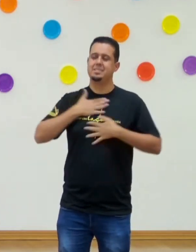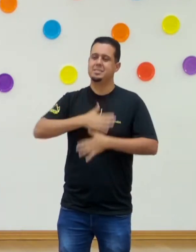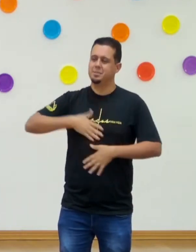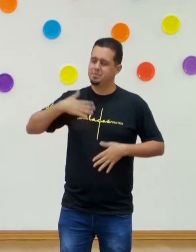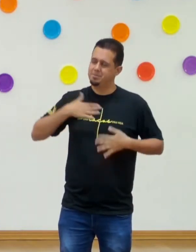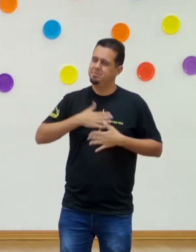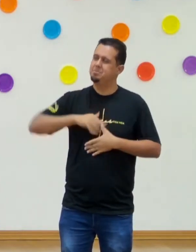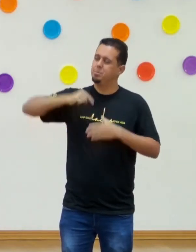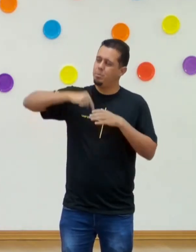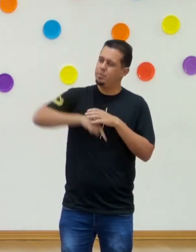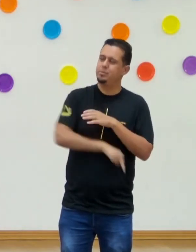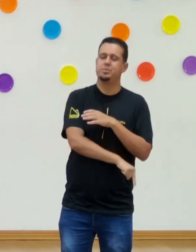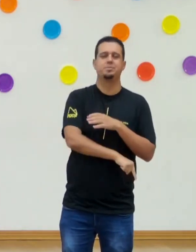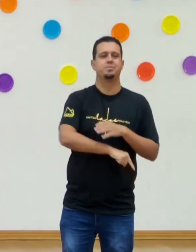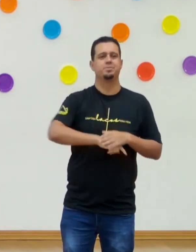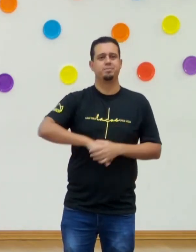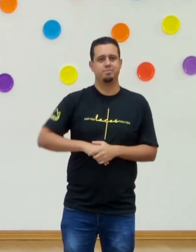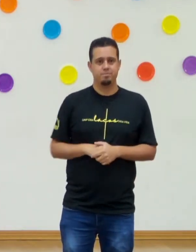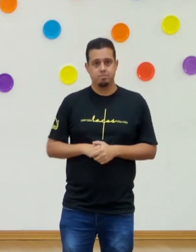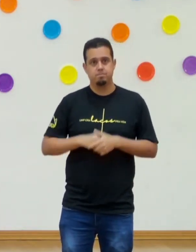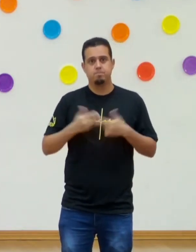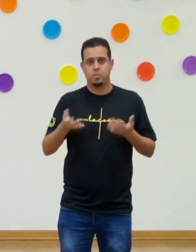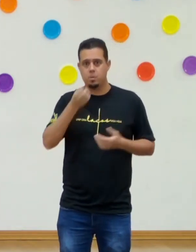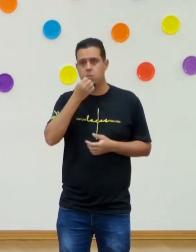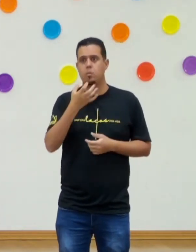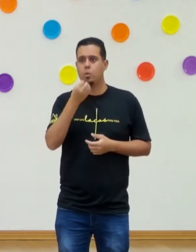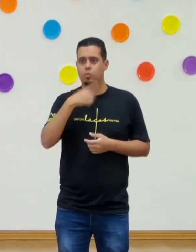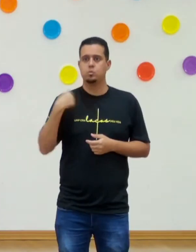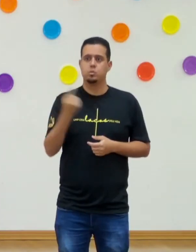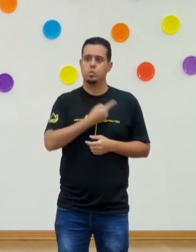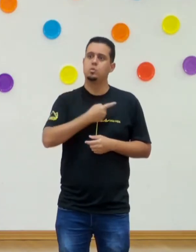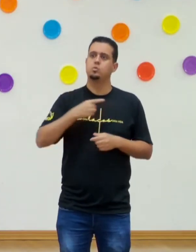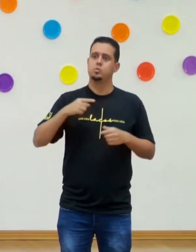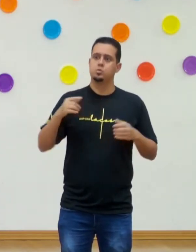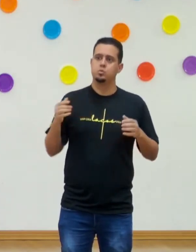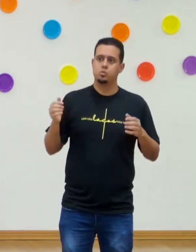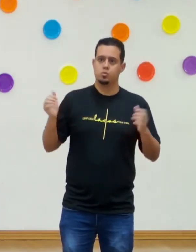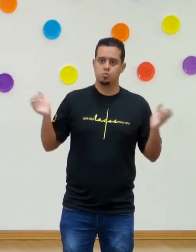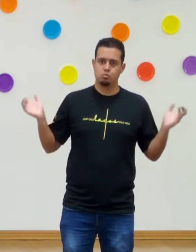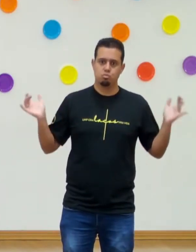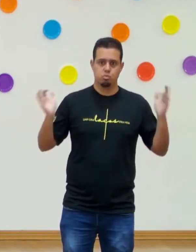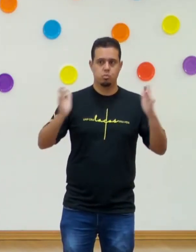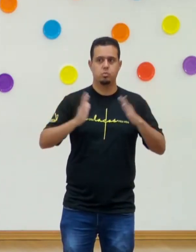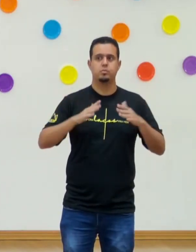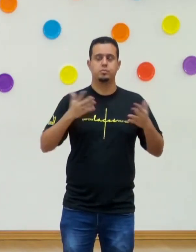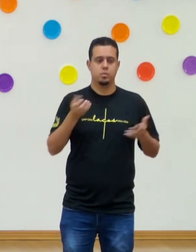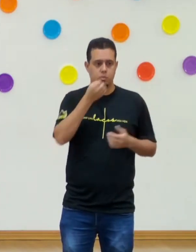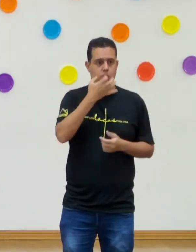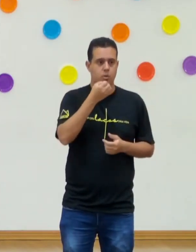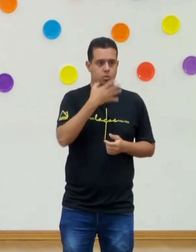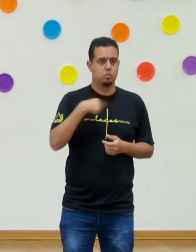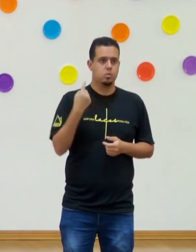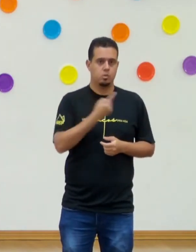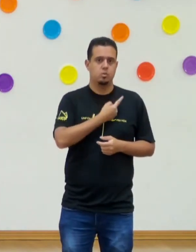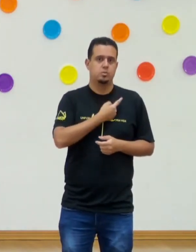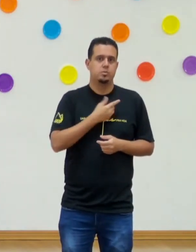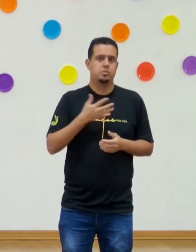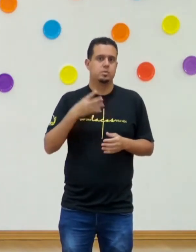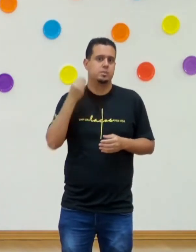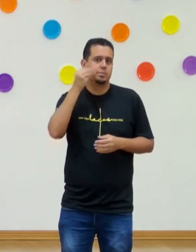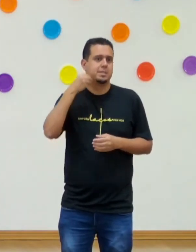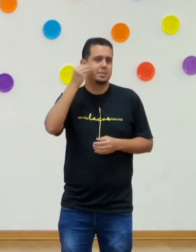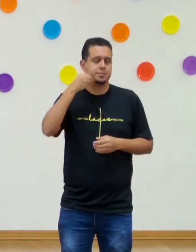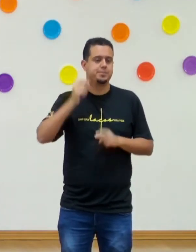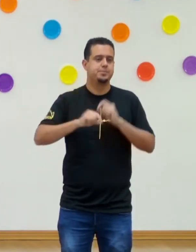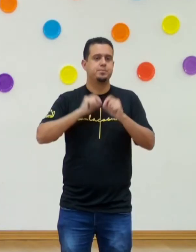E como é bom quando nós estamos reunidos e já é um gostinho de como vai ser no céu. Nós podemos estar